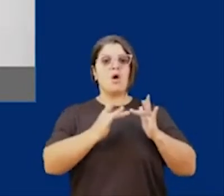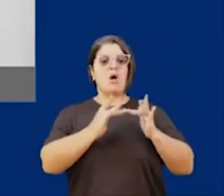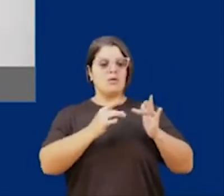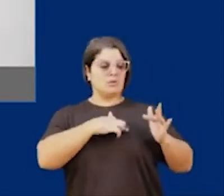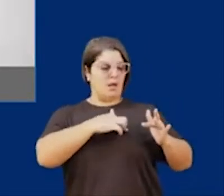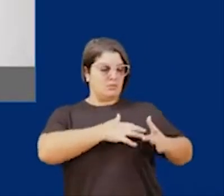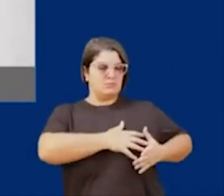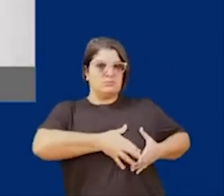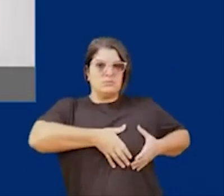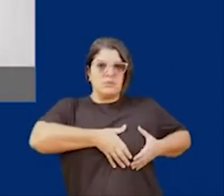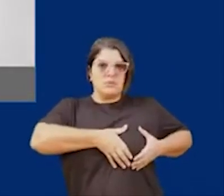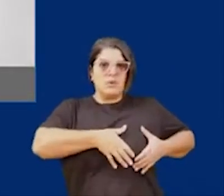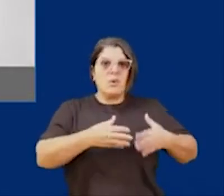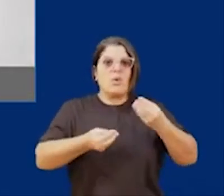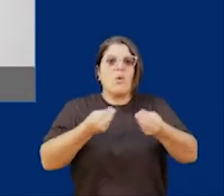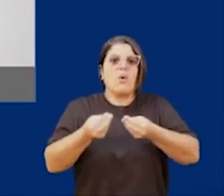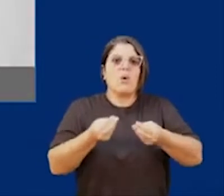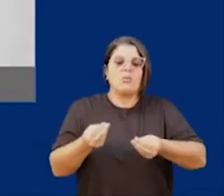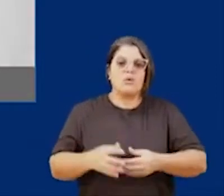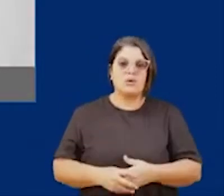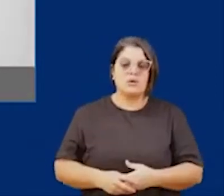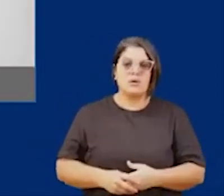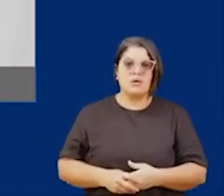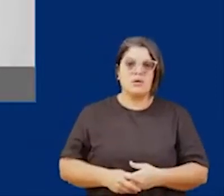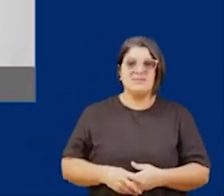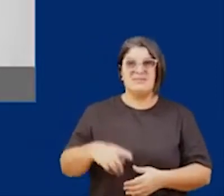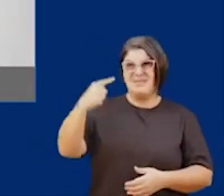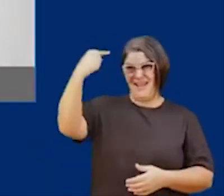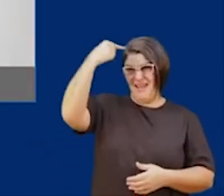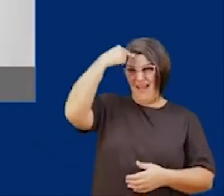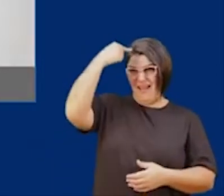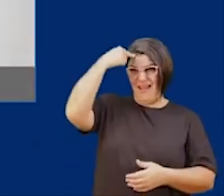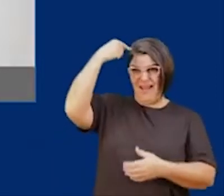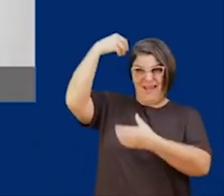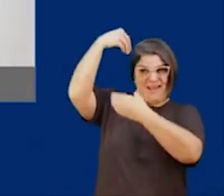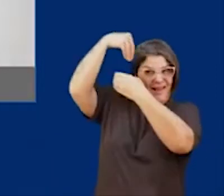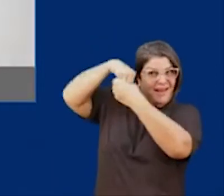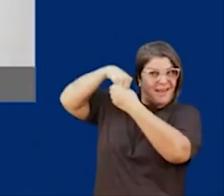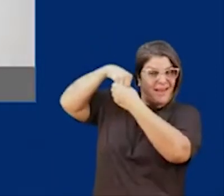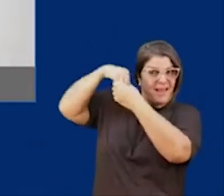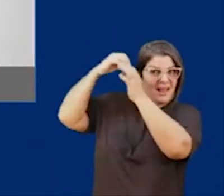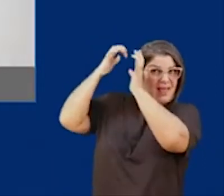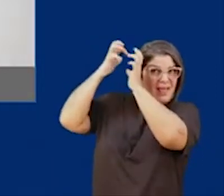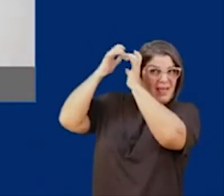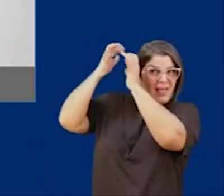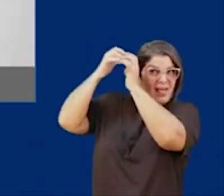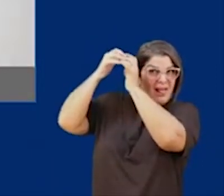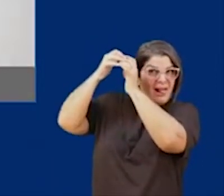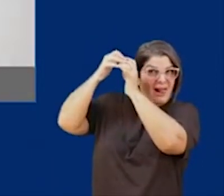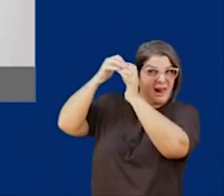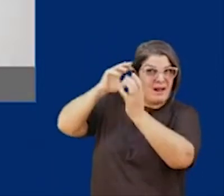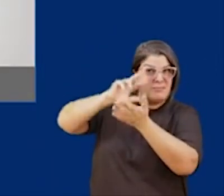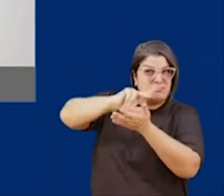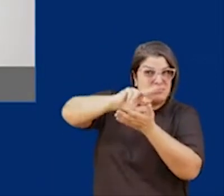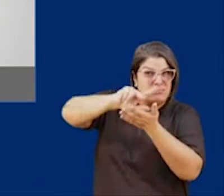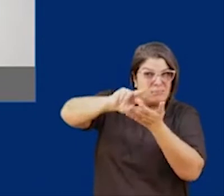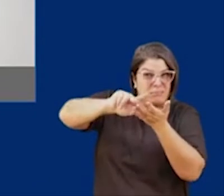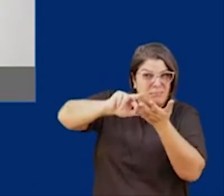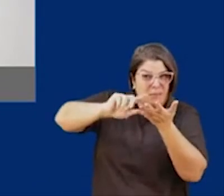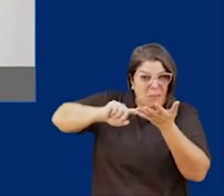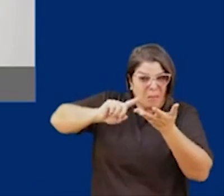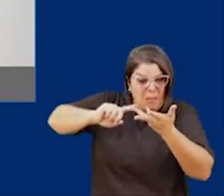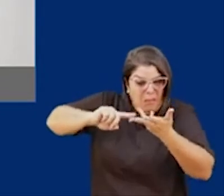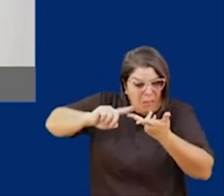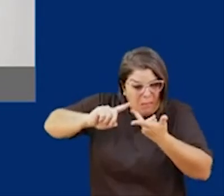muitas coisas nessa cabeça de mulher, entendeu? Como é que é isso? Antes isso era para uma coisa, mas isso é